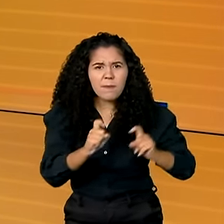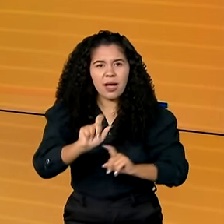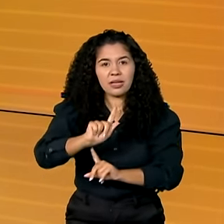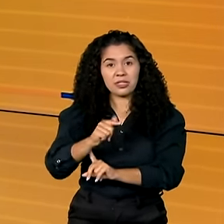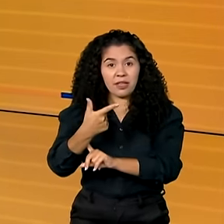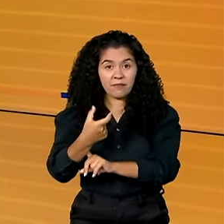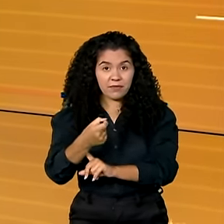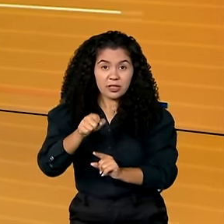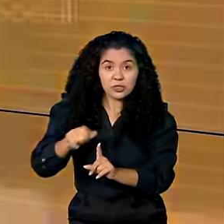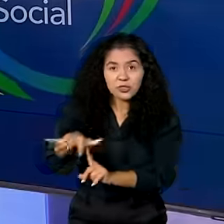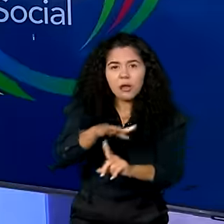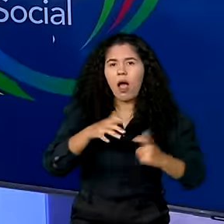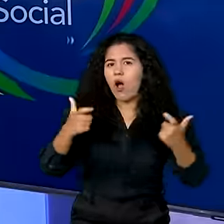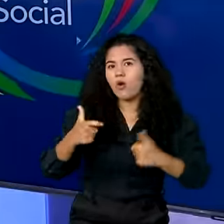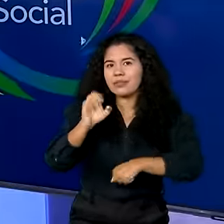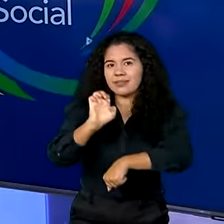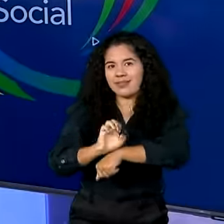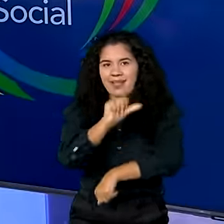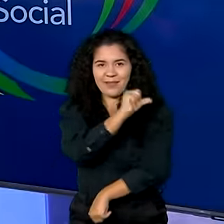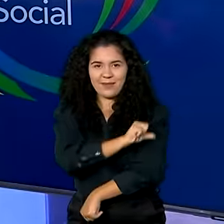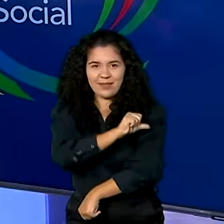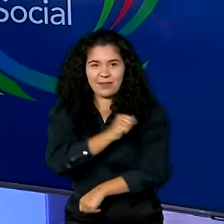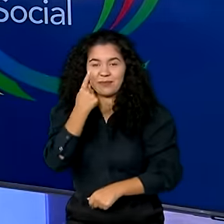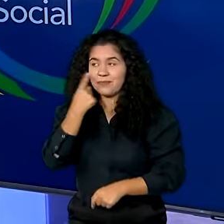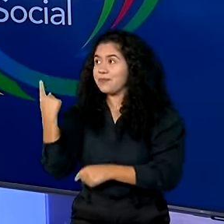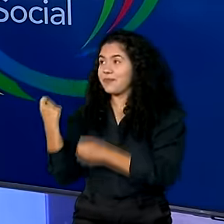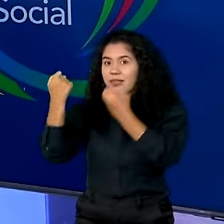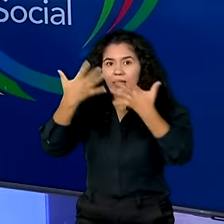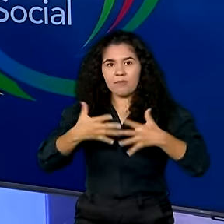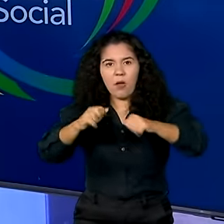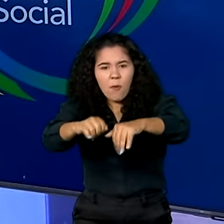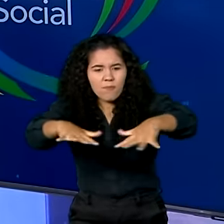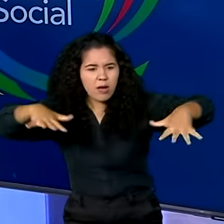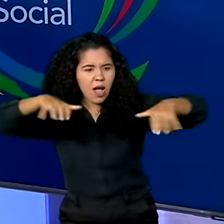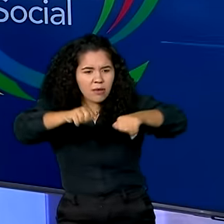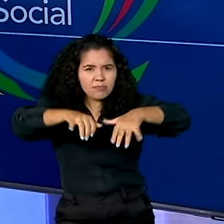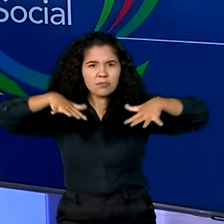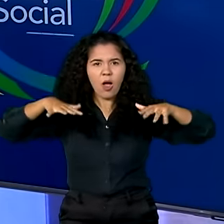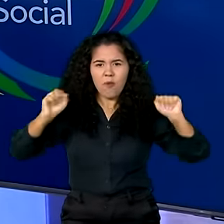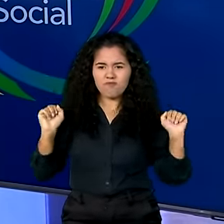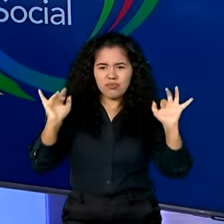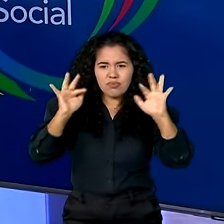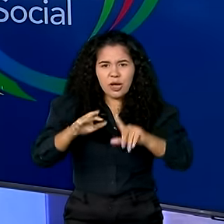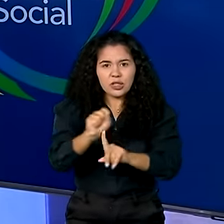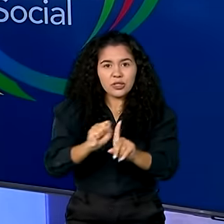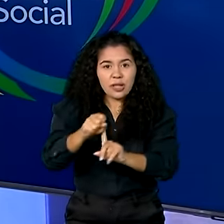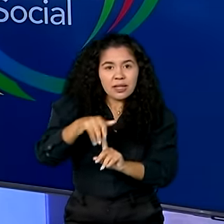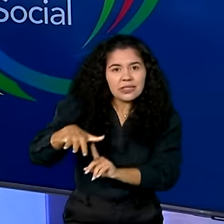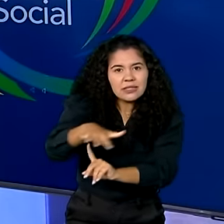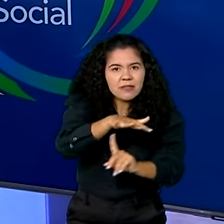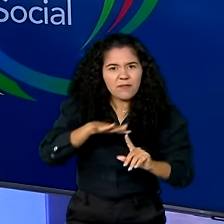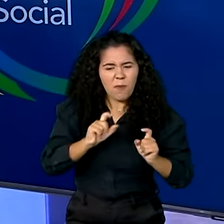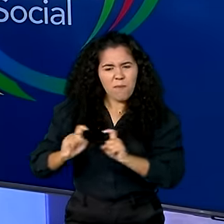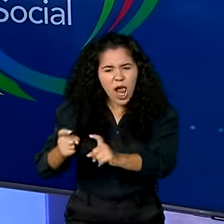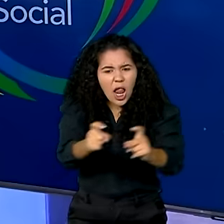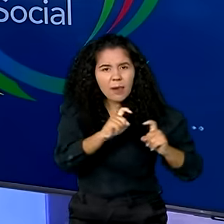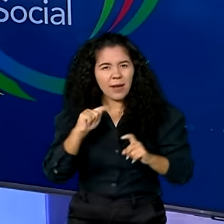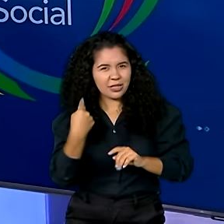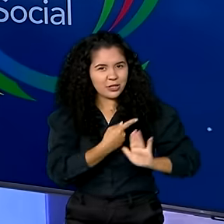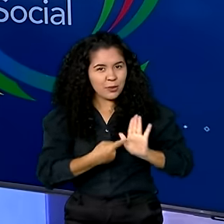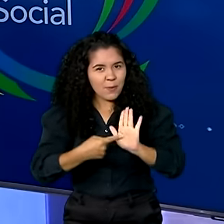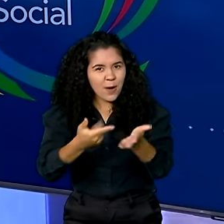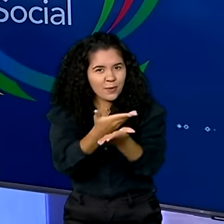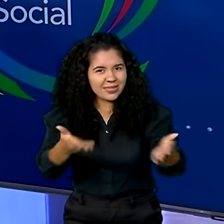Assistente Social no Rio. As plenárias organizadas pela sociedade civil estão a todo vapor e a gente mostra todos os